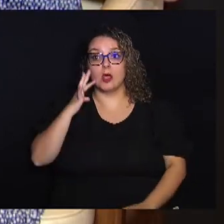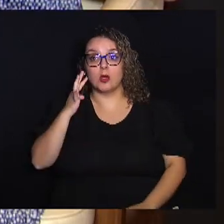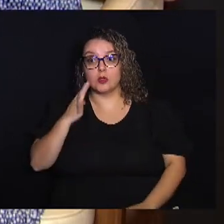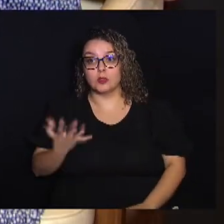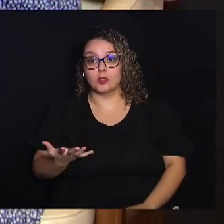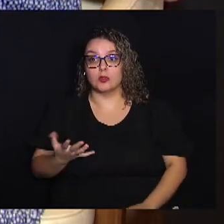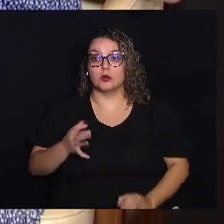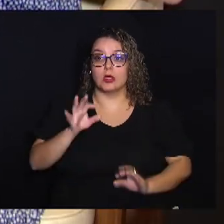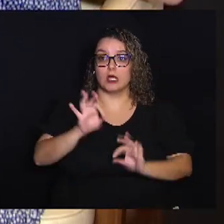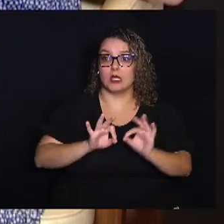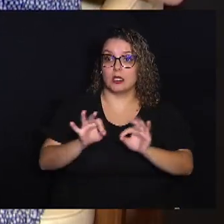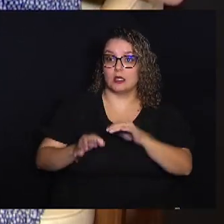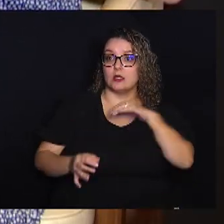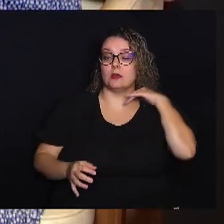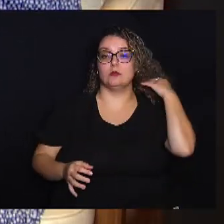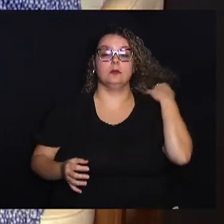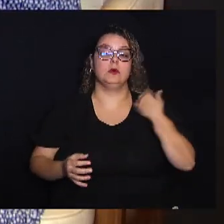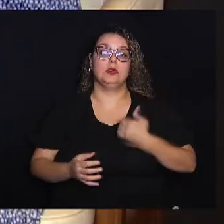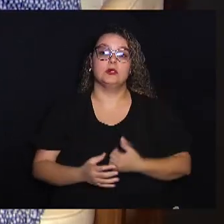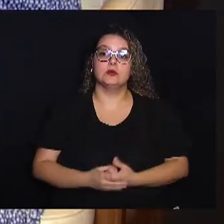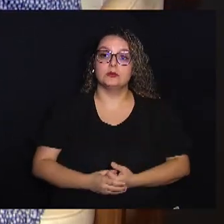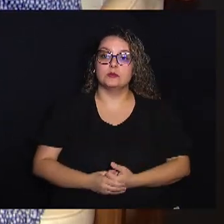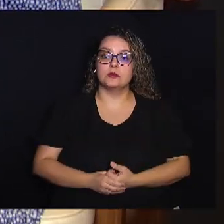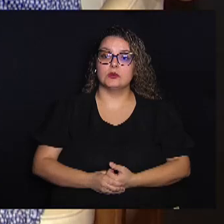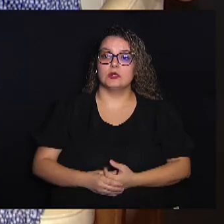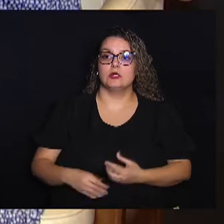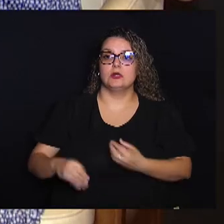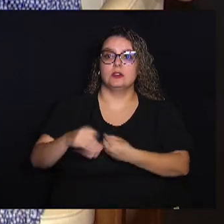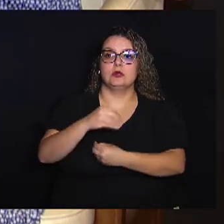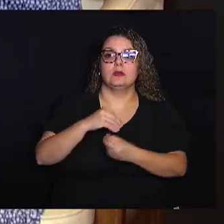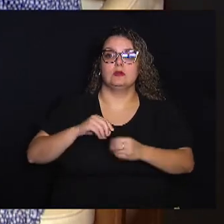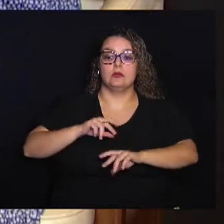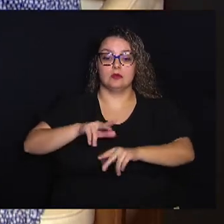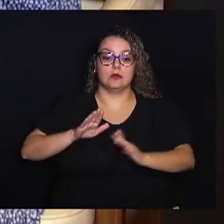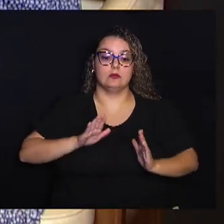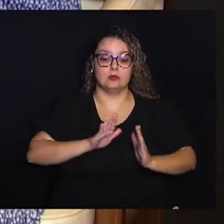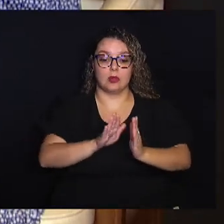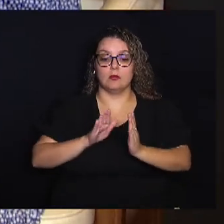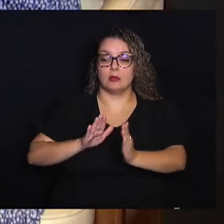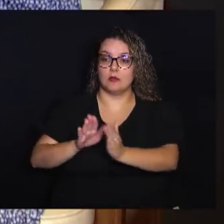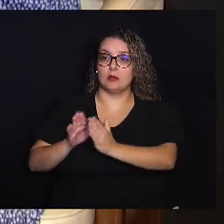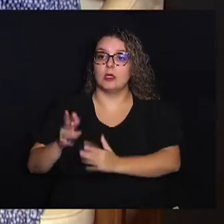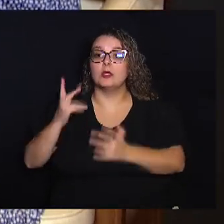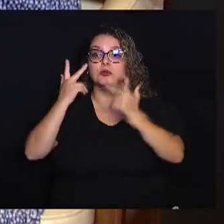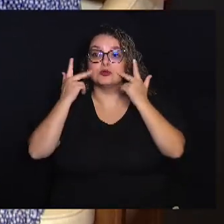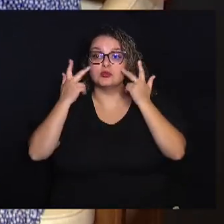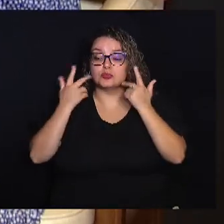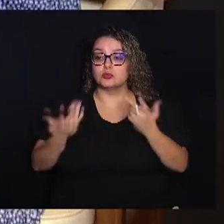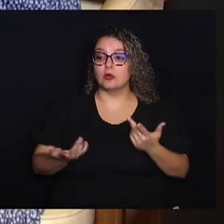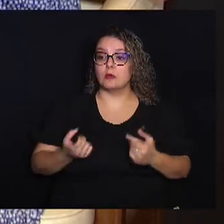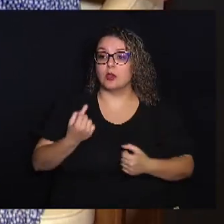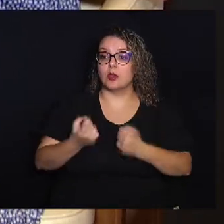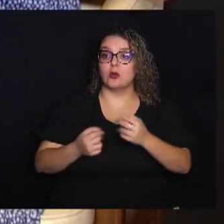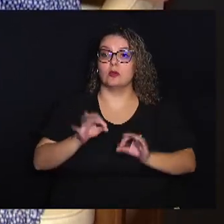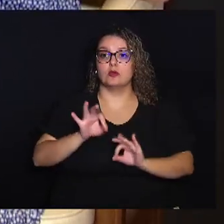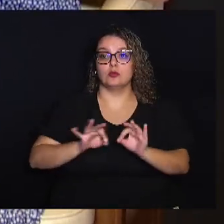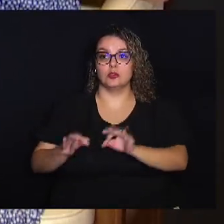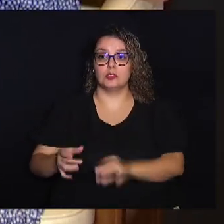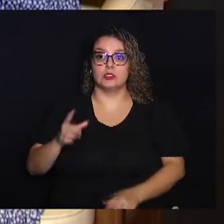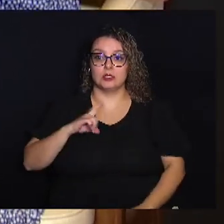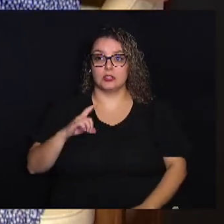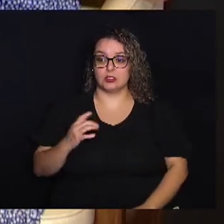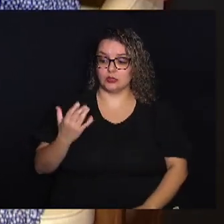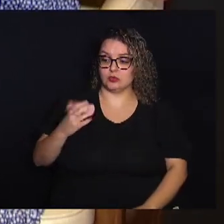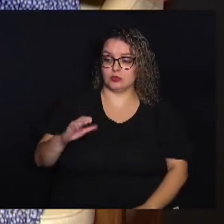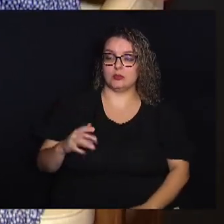é um projeto que envolve muitas frentes. Então, geralmente é algum projeto que tem o lançamento